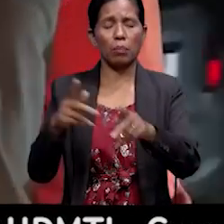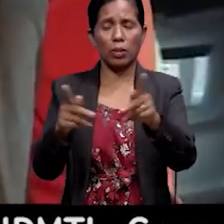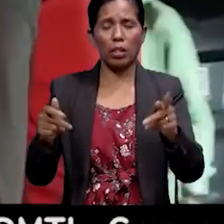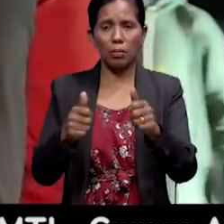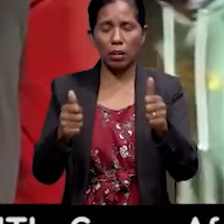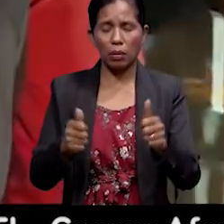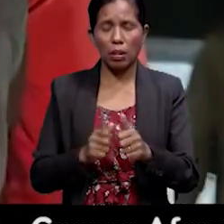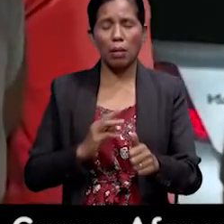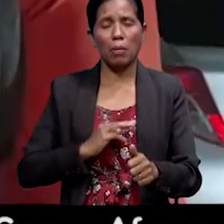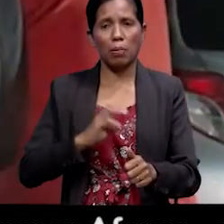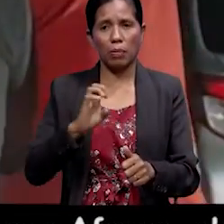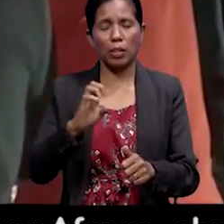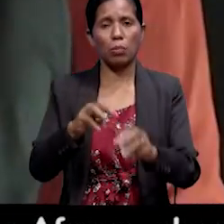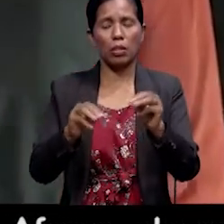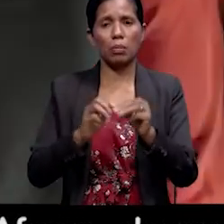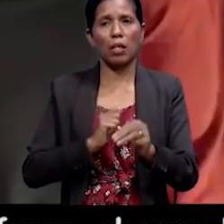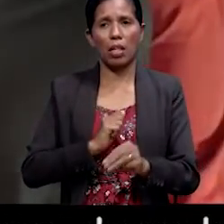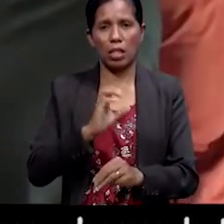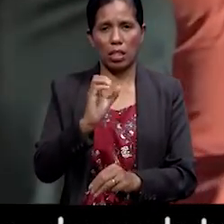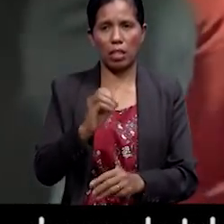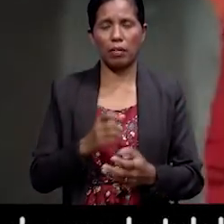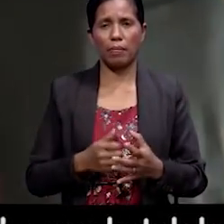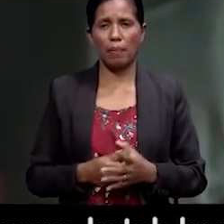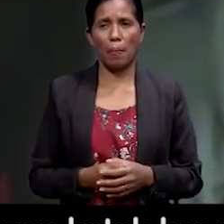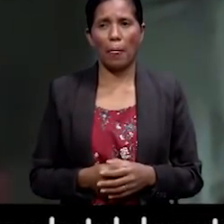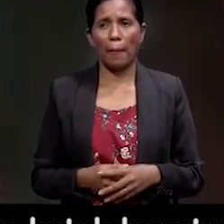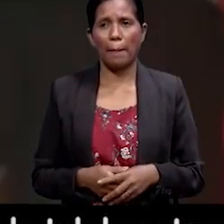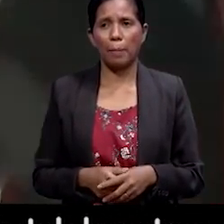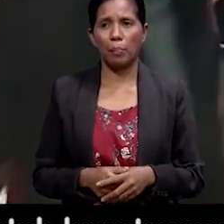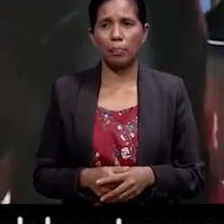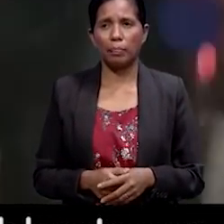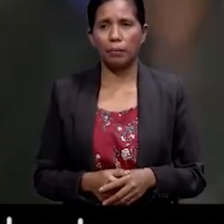Malvice, município Ainaru. Felicitas Borges, Osvaldo Amaral, Giamene.